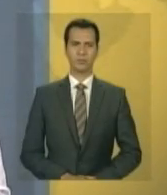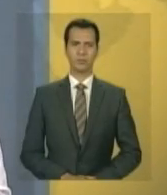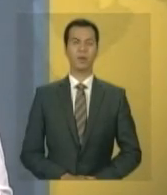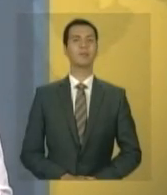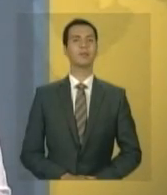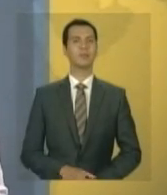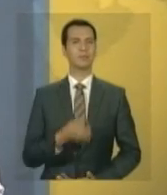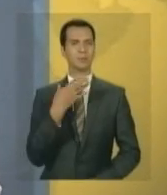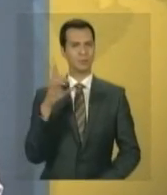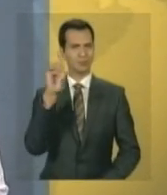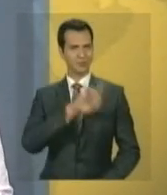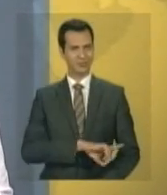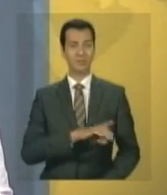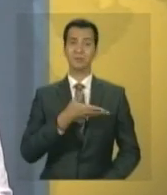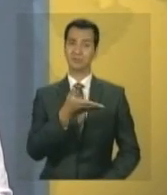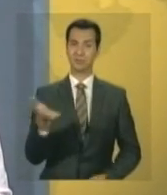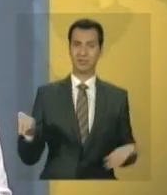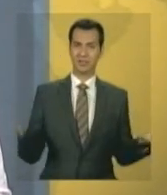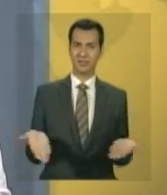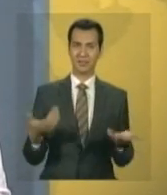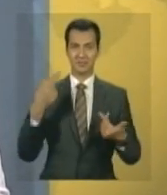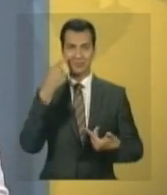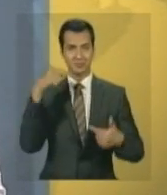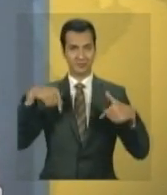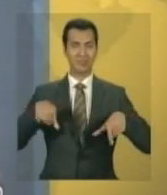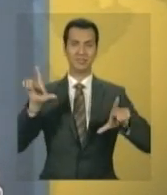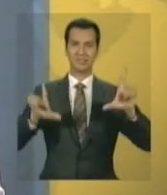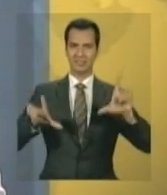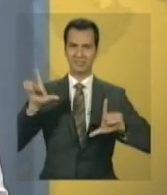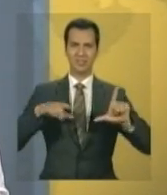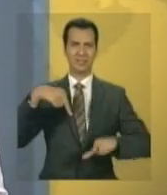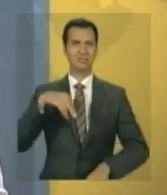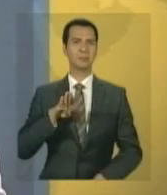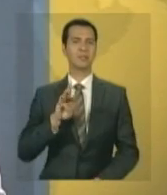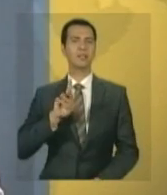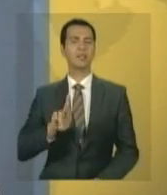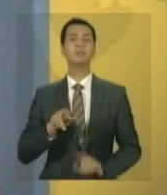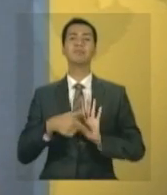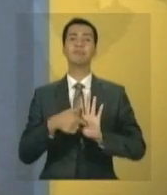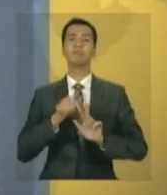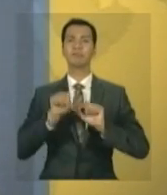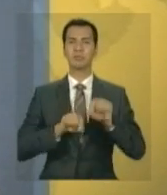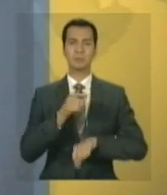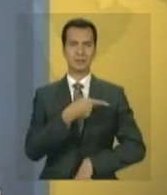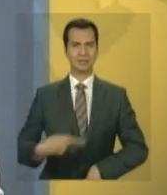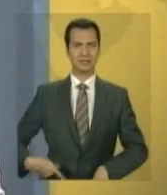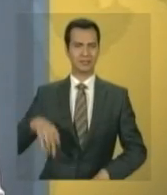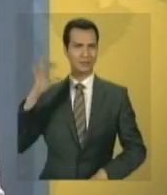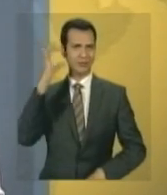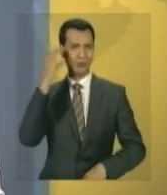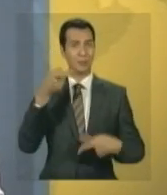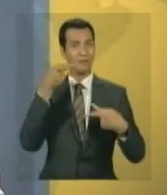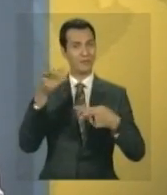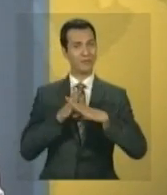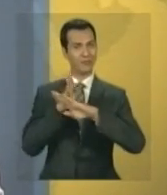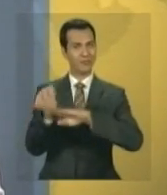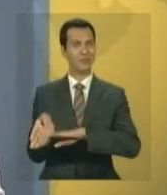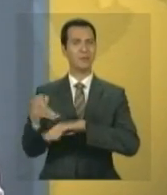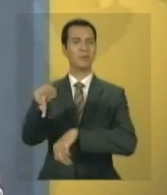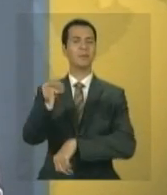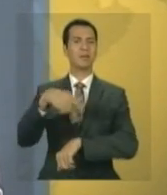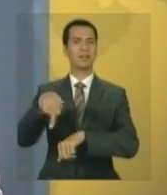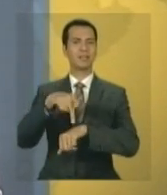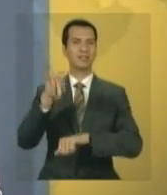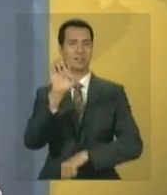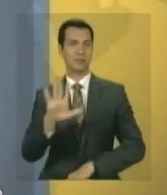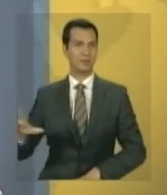Olá, você está acompanhando pela NBR a cobertura da visita da presidenta Dilma Rousseff à Europa. A presidenta Dilma já está